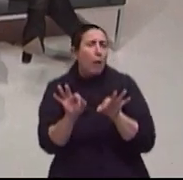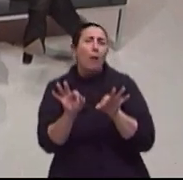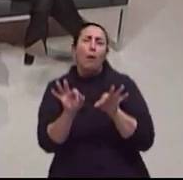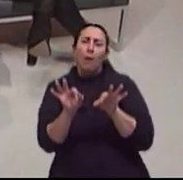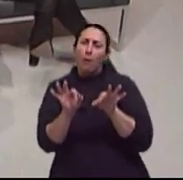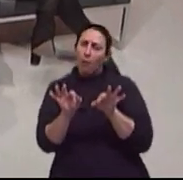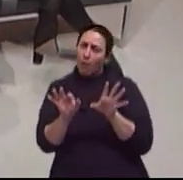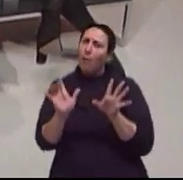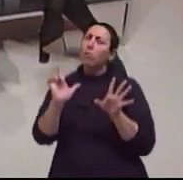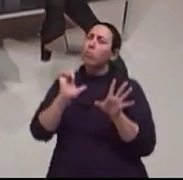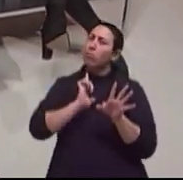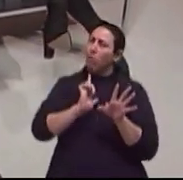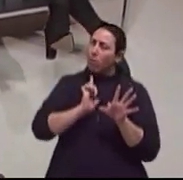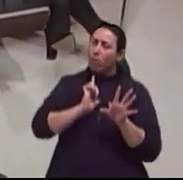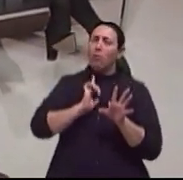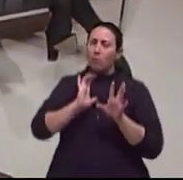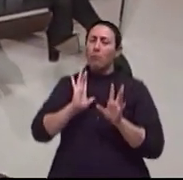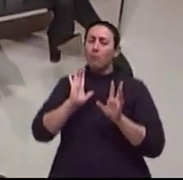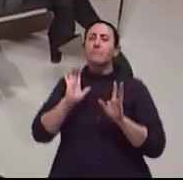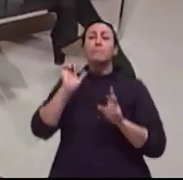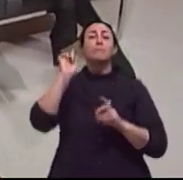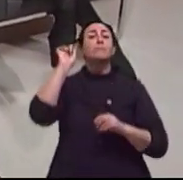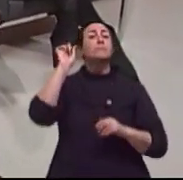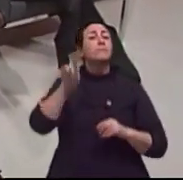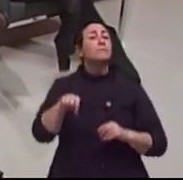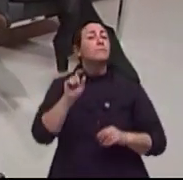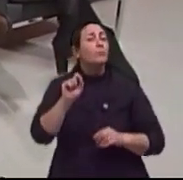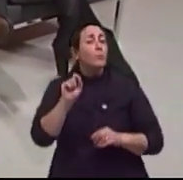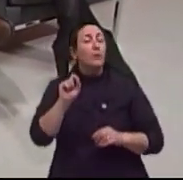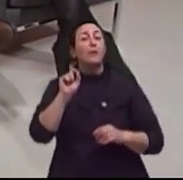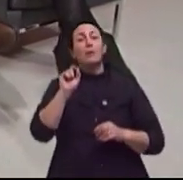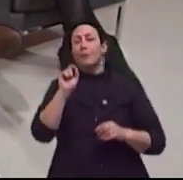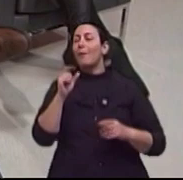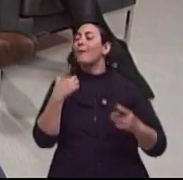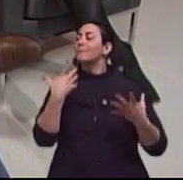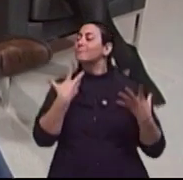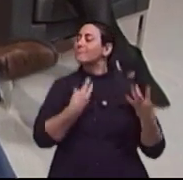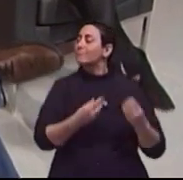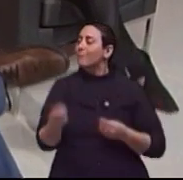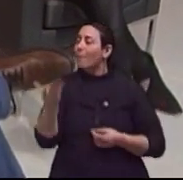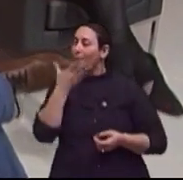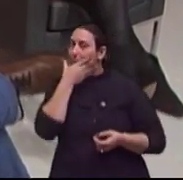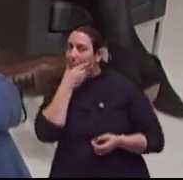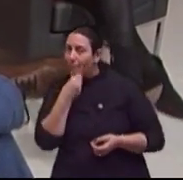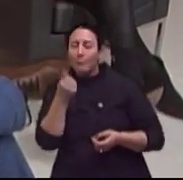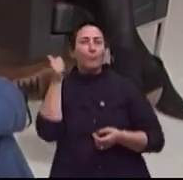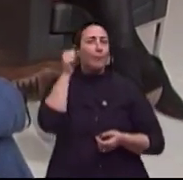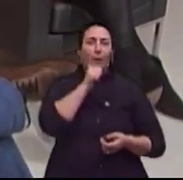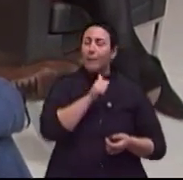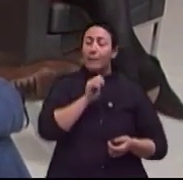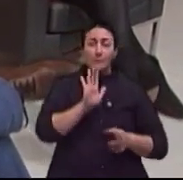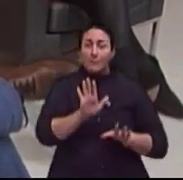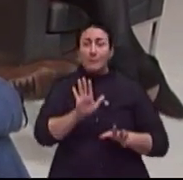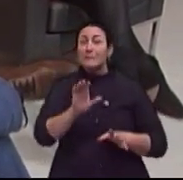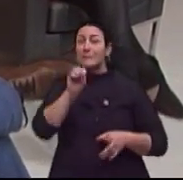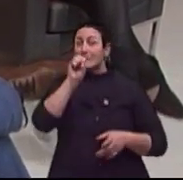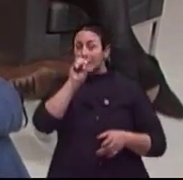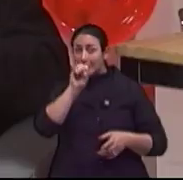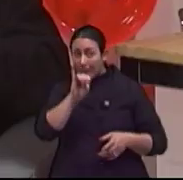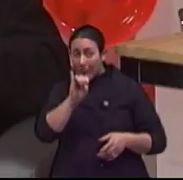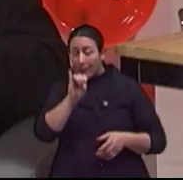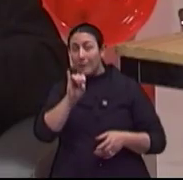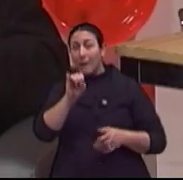bom E aí tem um chamamento quanto mais isso vale para homens quanto para mulheres quanto mais